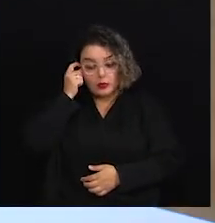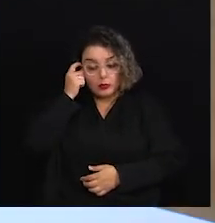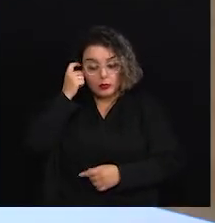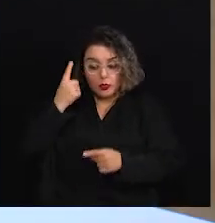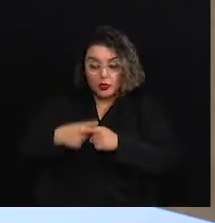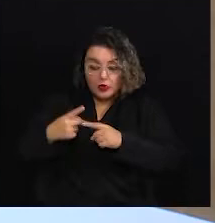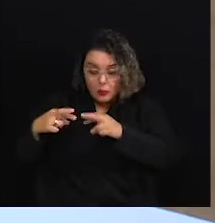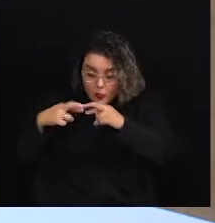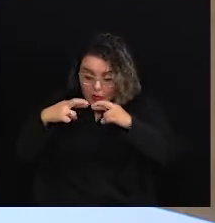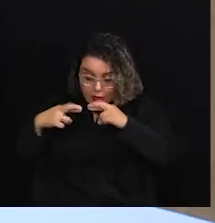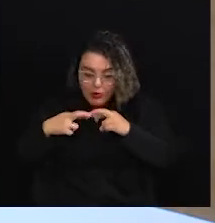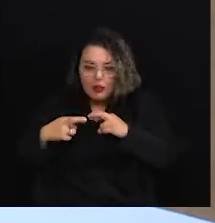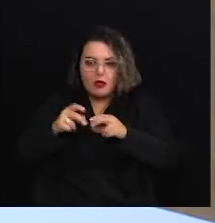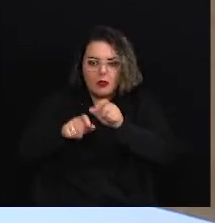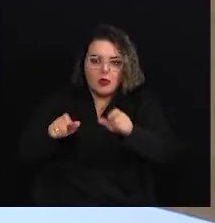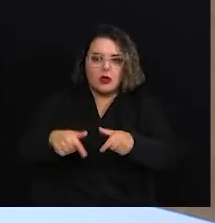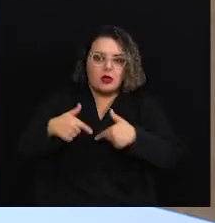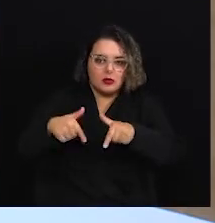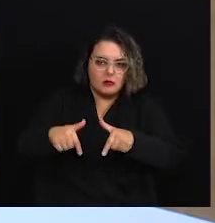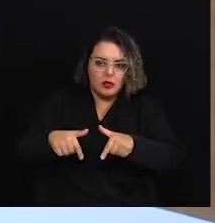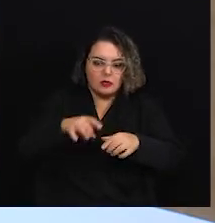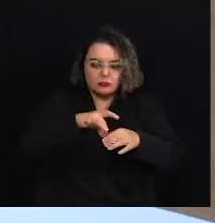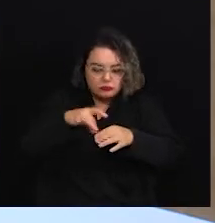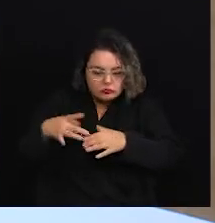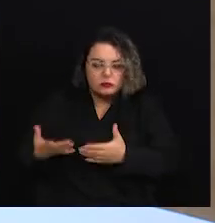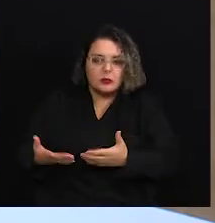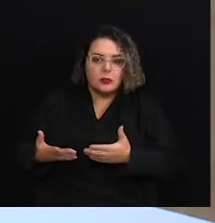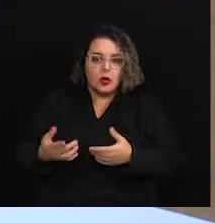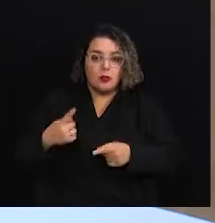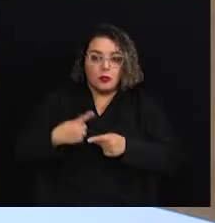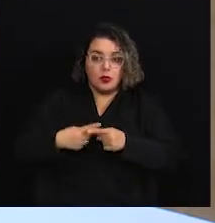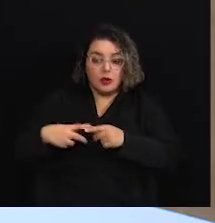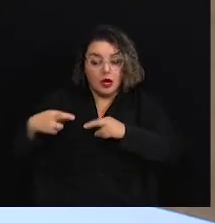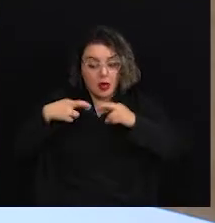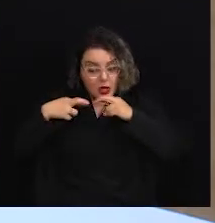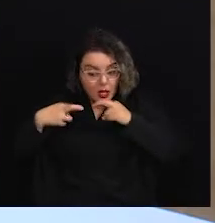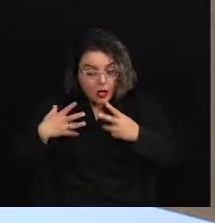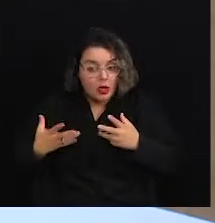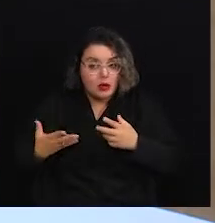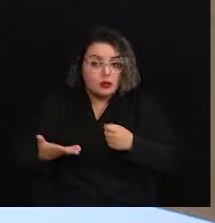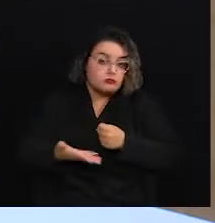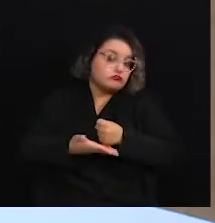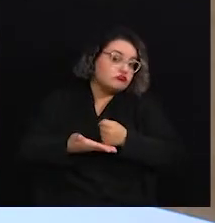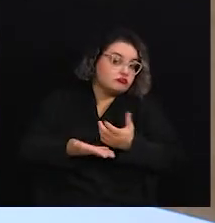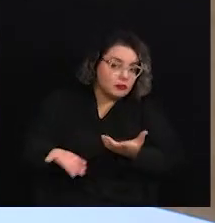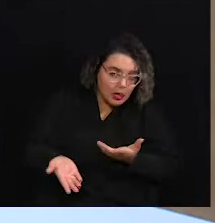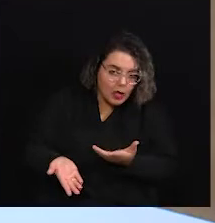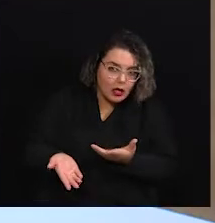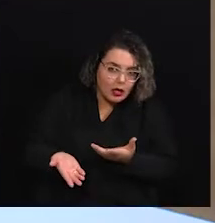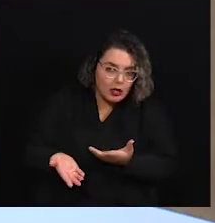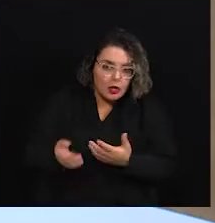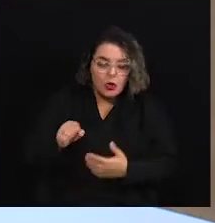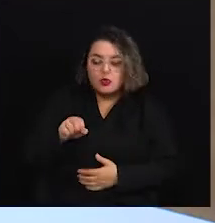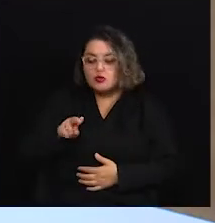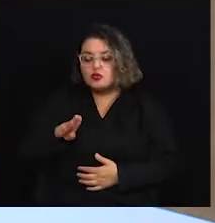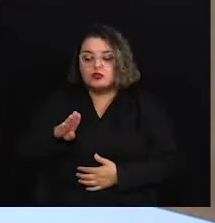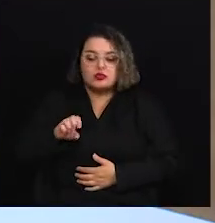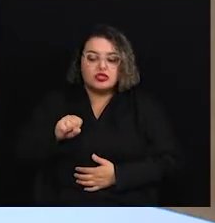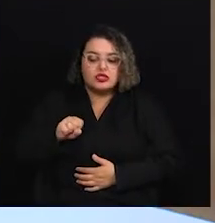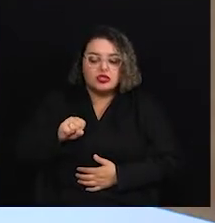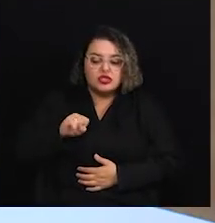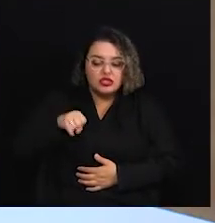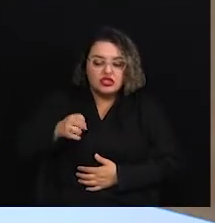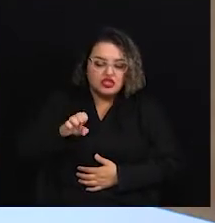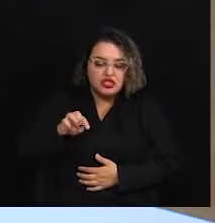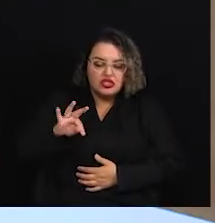o analista e a pessoa que trabalha com semente? Porque atualmente as análises que são feitas são muito subjetivas. Subjetivas como? A